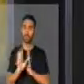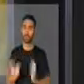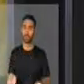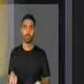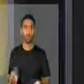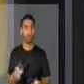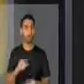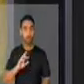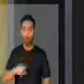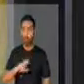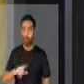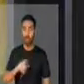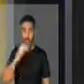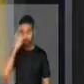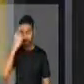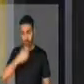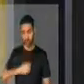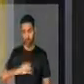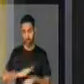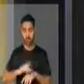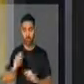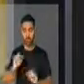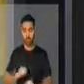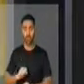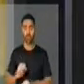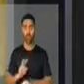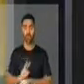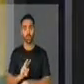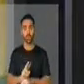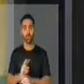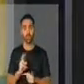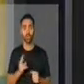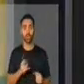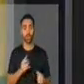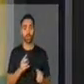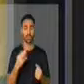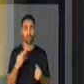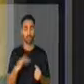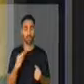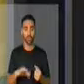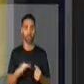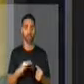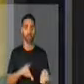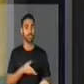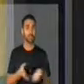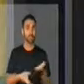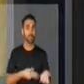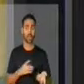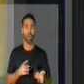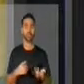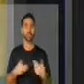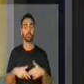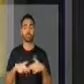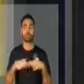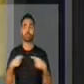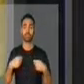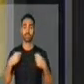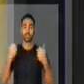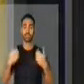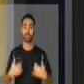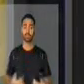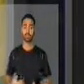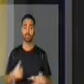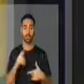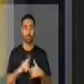funciona. O paciente pode ter o controle da dor com tratamentos, com terapias multiprofissionais. Então a gente precisa falar sobre esse problema